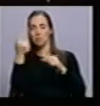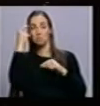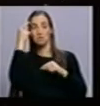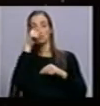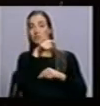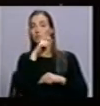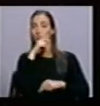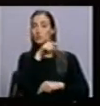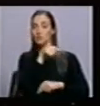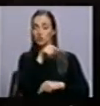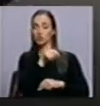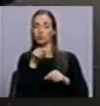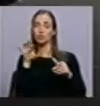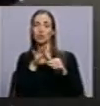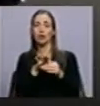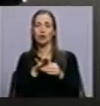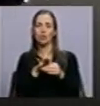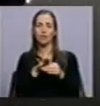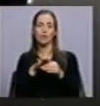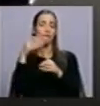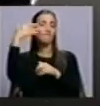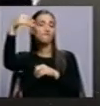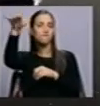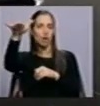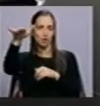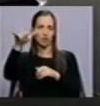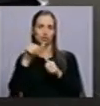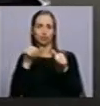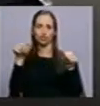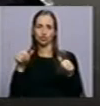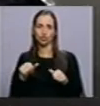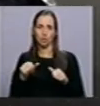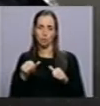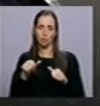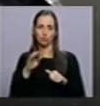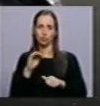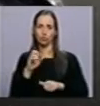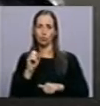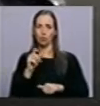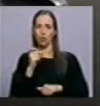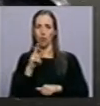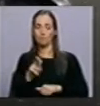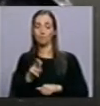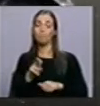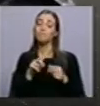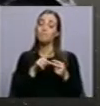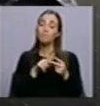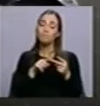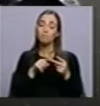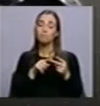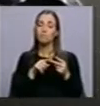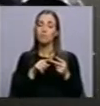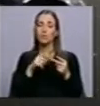asteroide tem uma origem fora do nosso sistema solar. Portanto, são duas indicações,